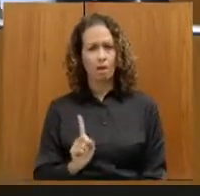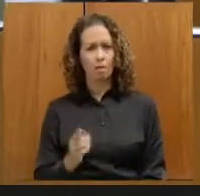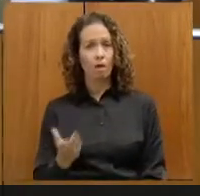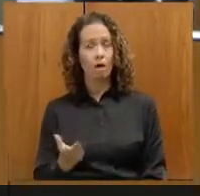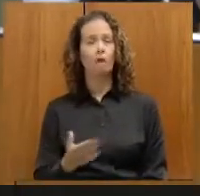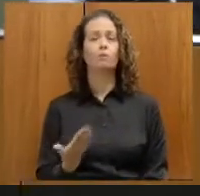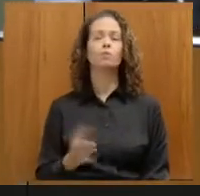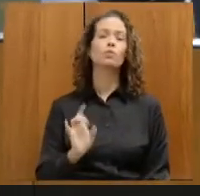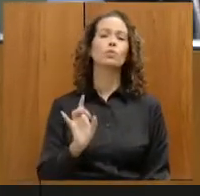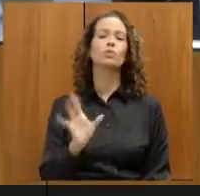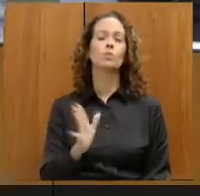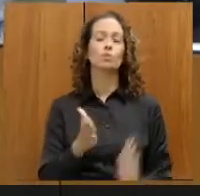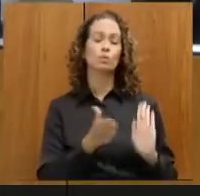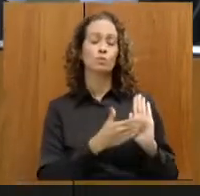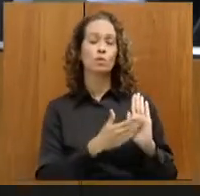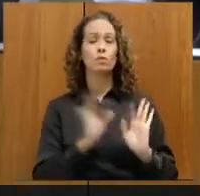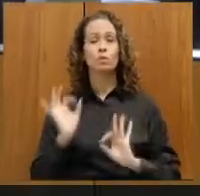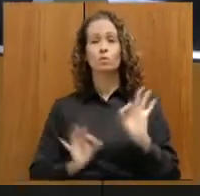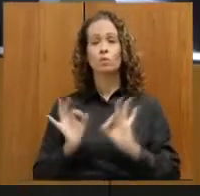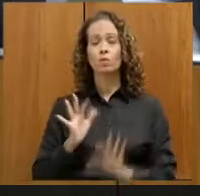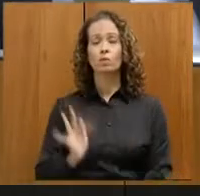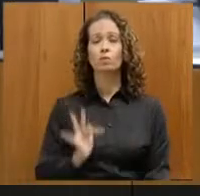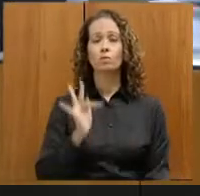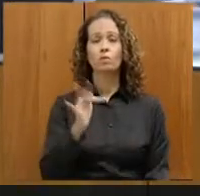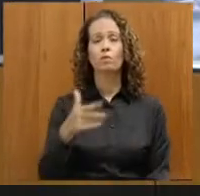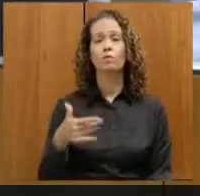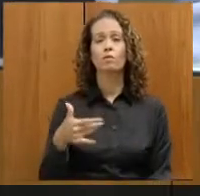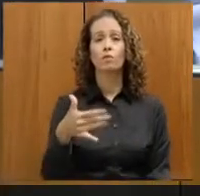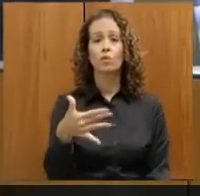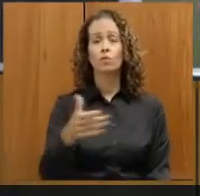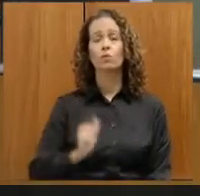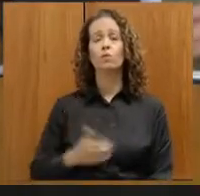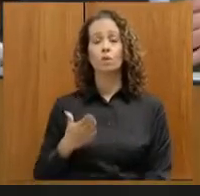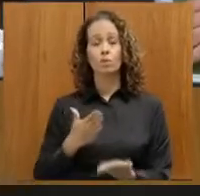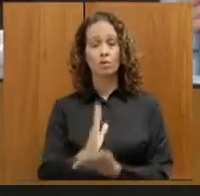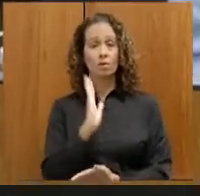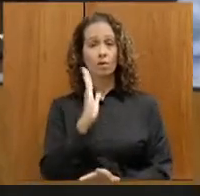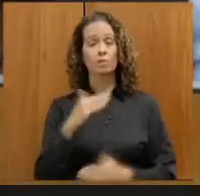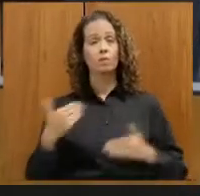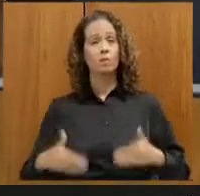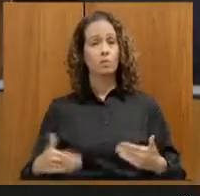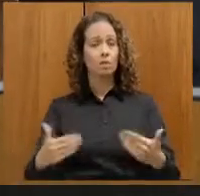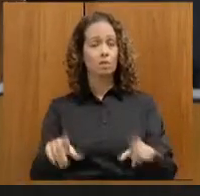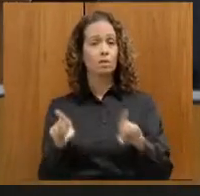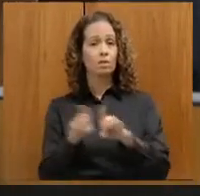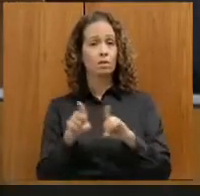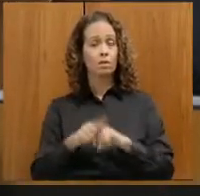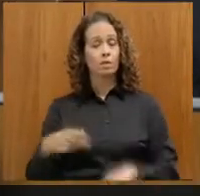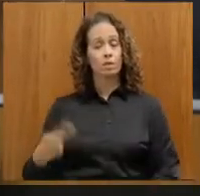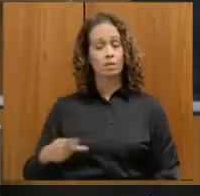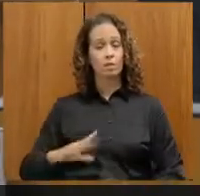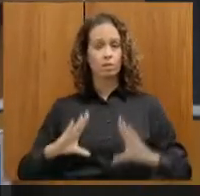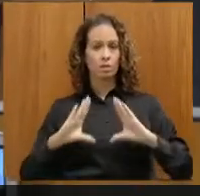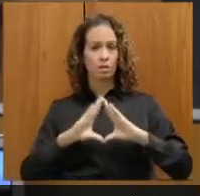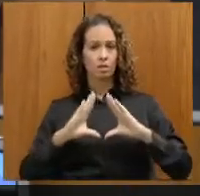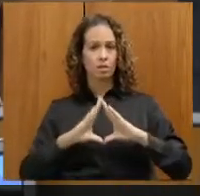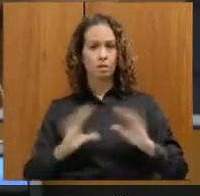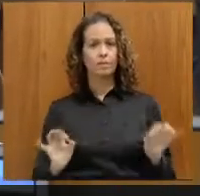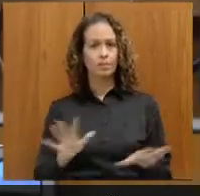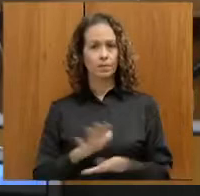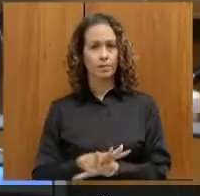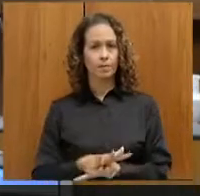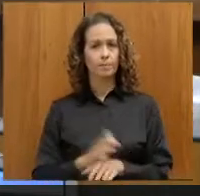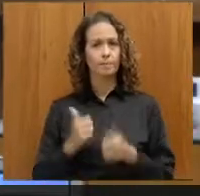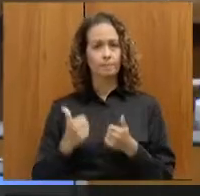do plano futuro aprovado pelo Ministério e homologado por essa casa o campeonato